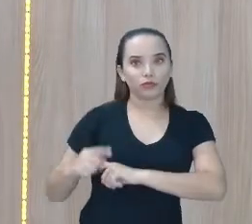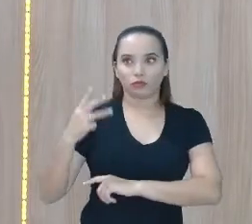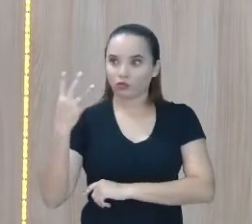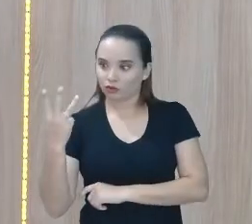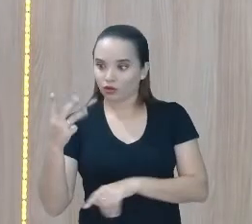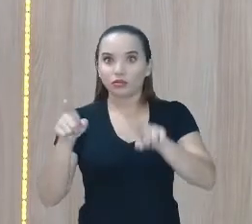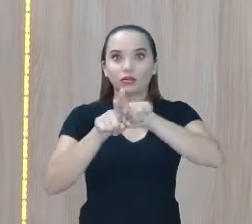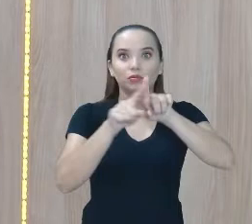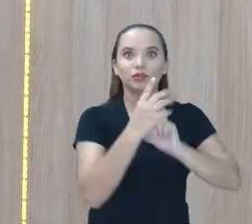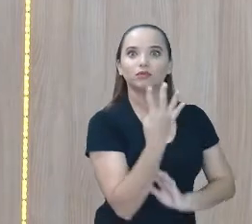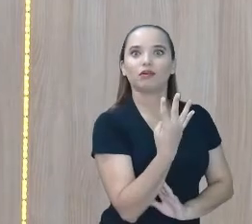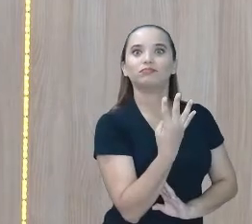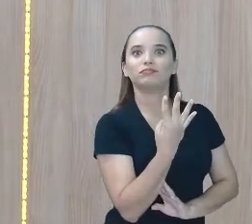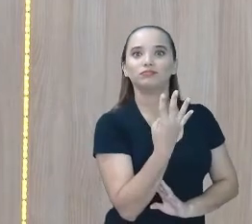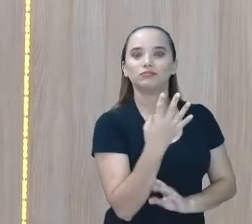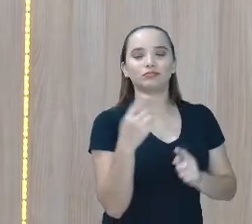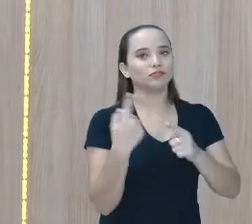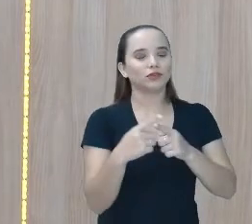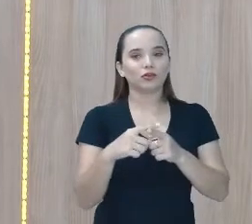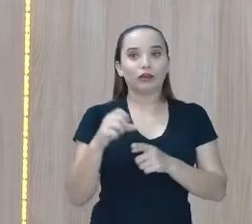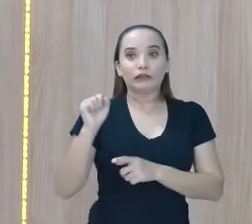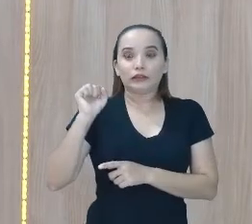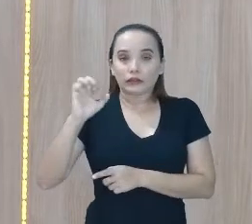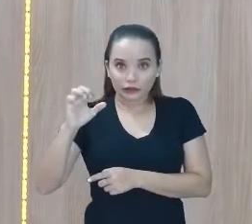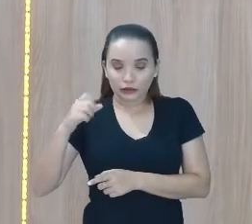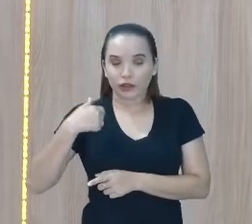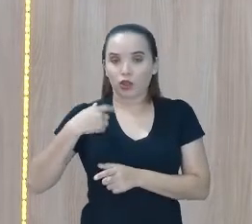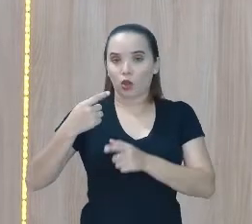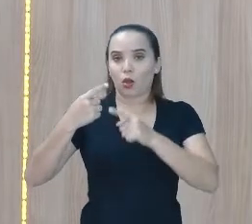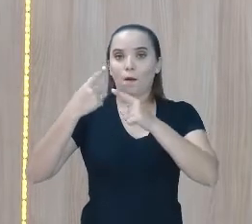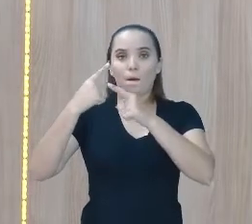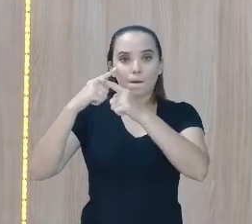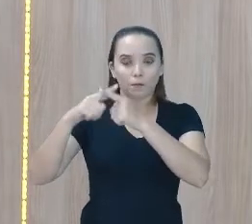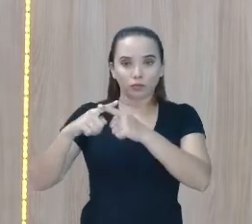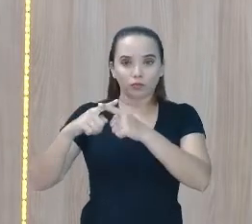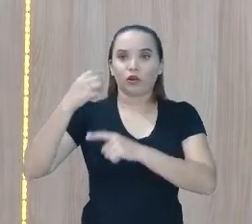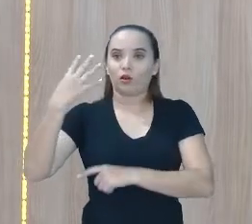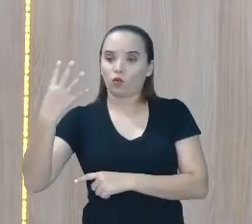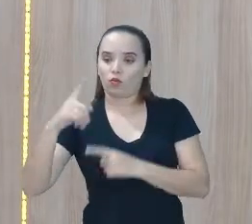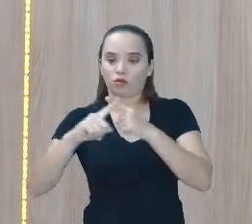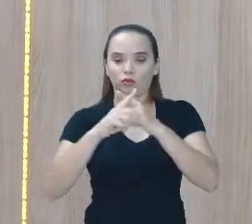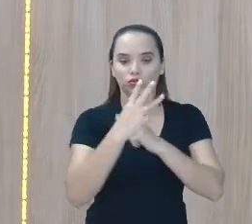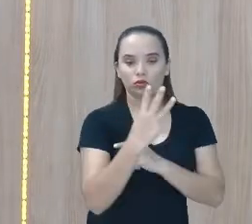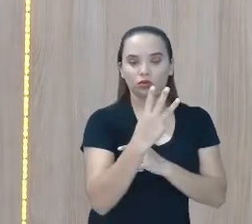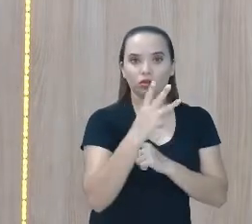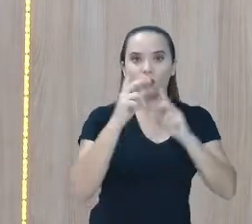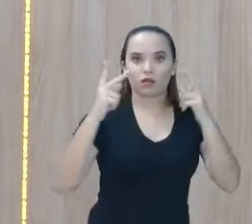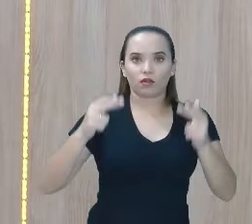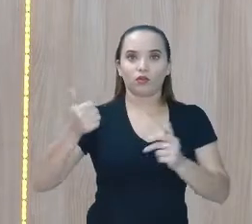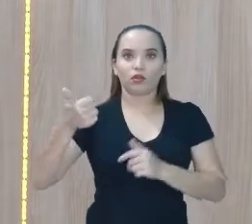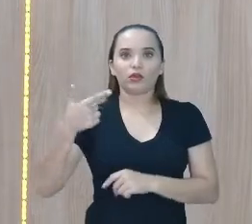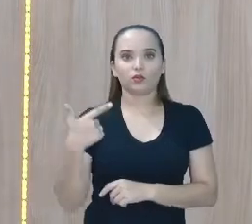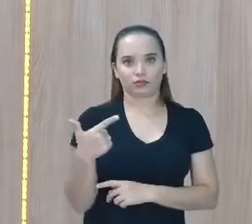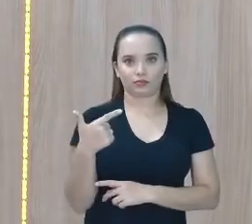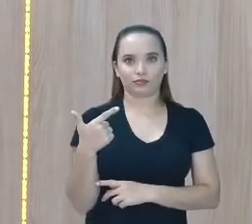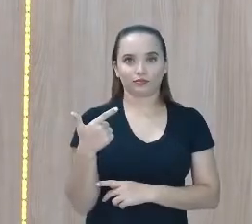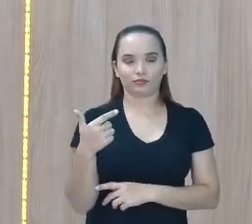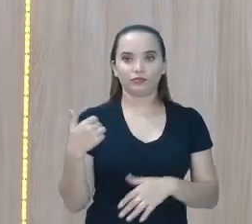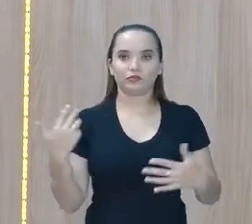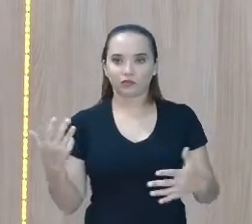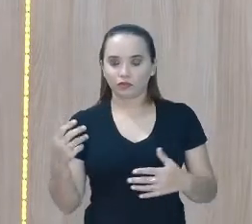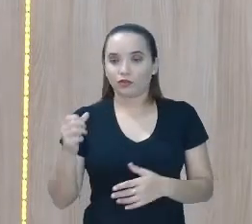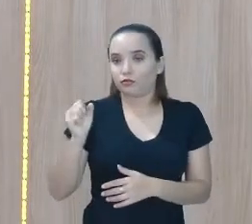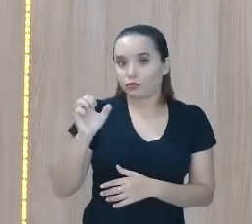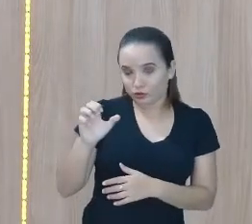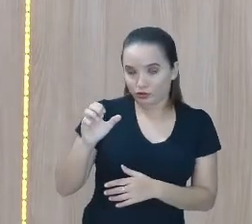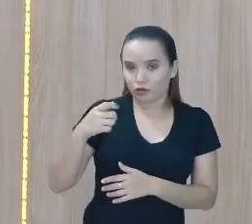3, certo? Por quê? Porque se eu multiplicar 4 vezes 3, vai dar igual a 12. Então, se eu divido 12